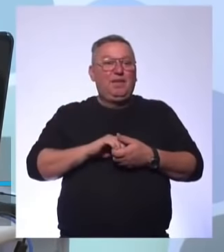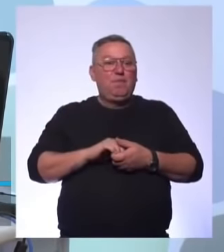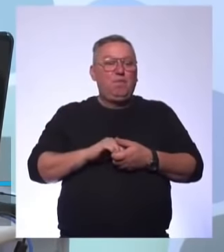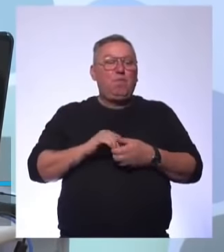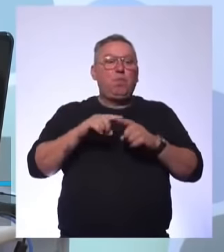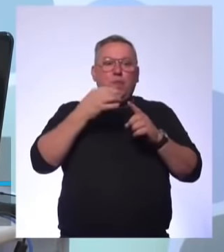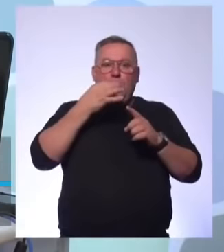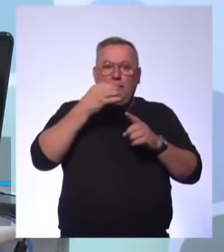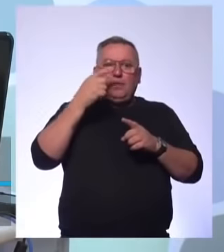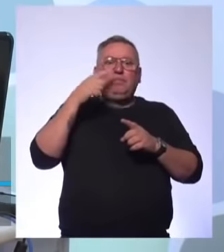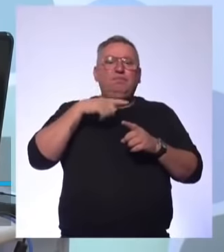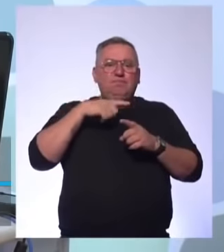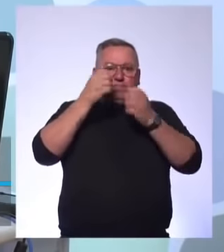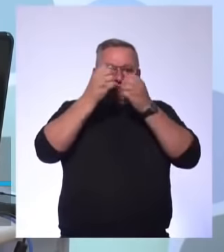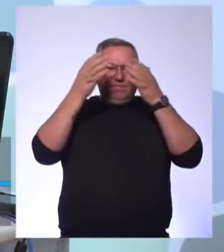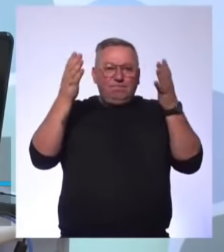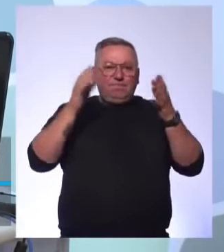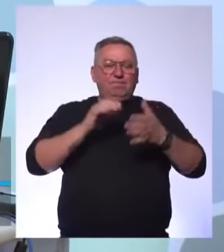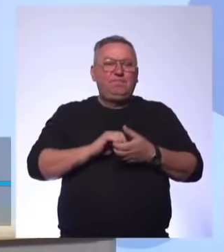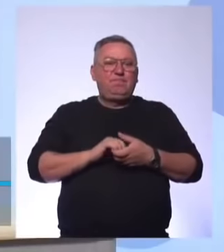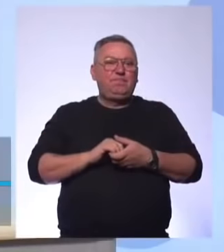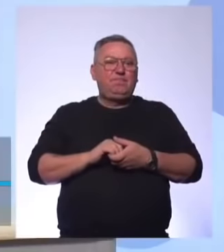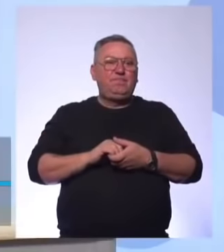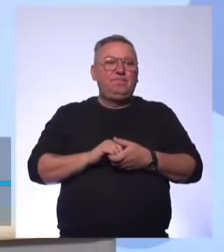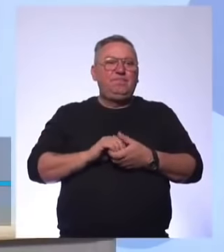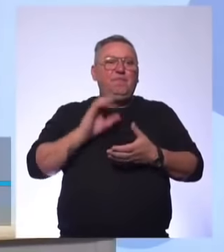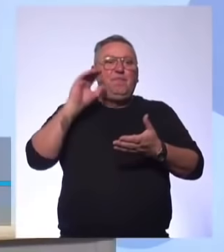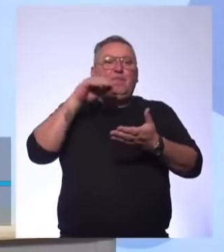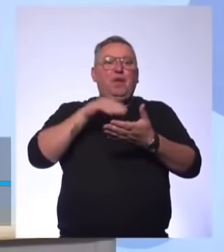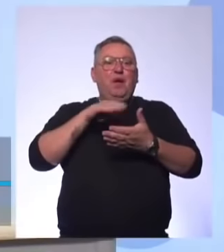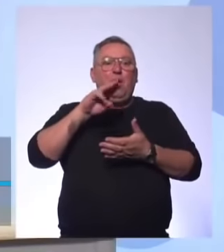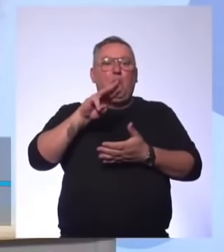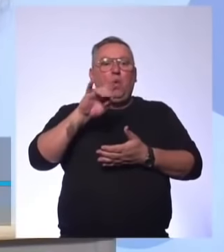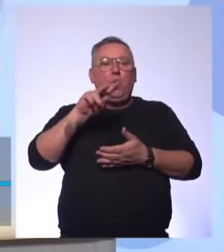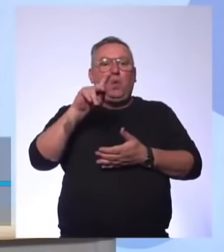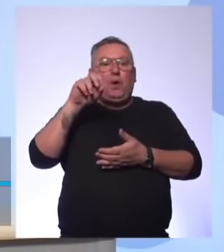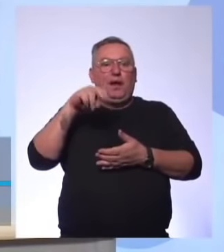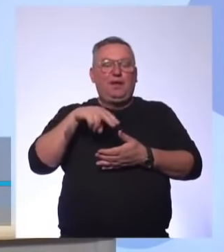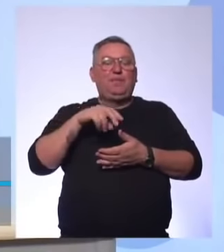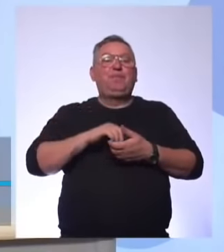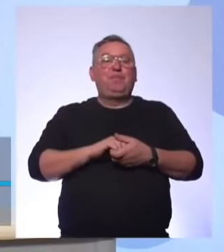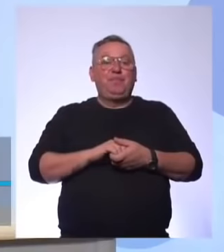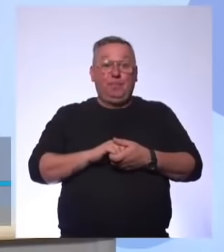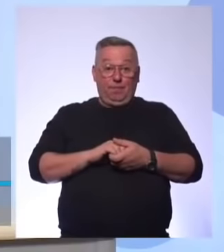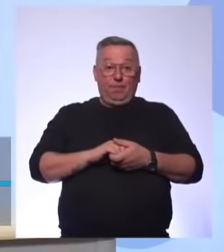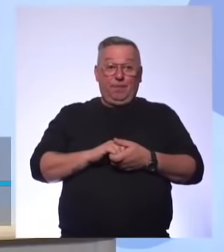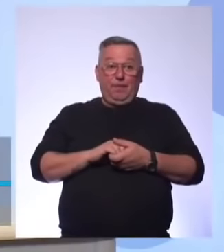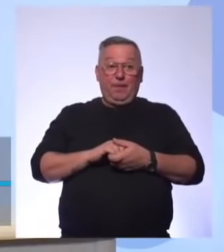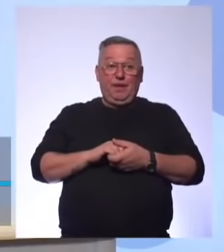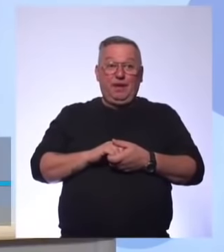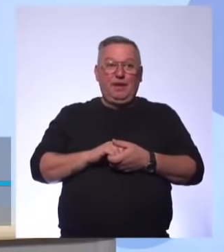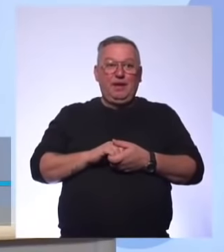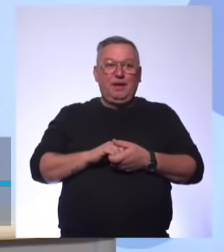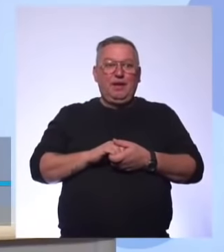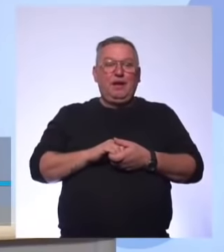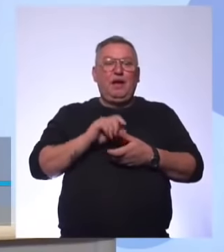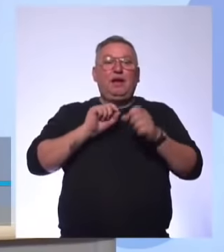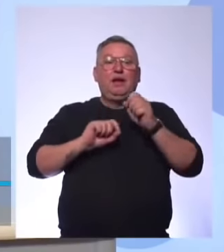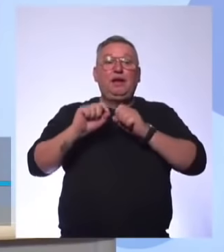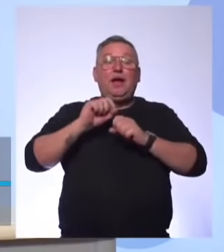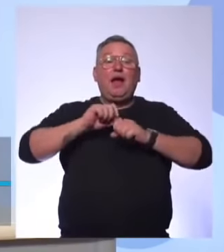Pois acho que é. de repente não tenha ficado claro, né, na história. Ai, olha o final que o William Augusto escreveu. Qual? Ele escreveu um final em que